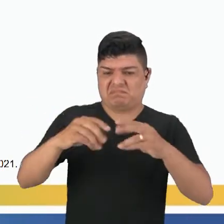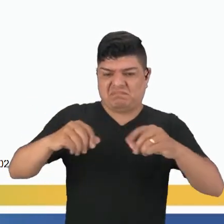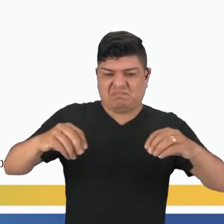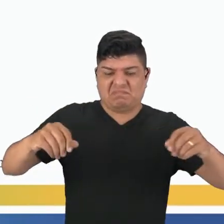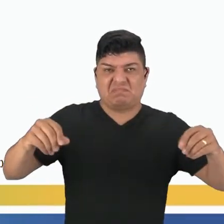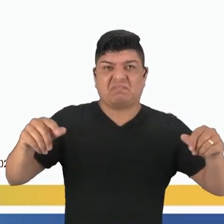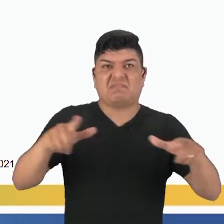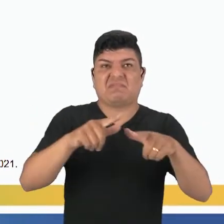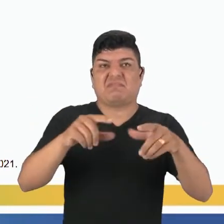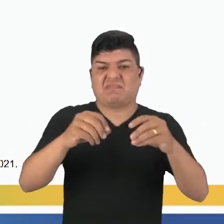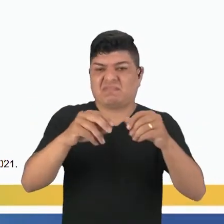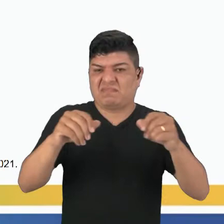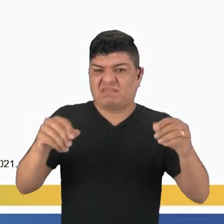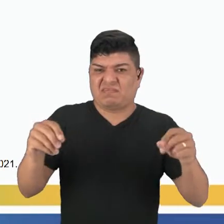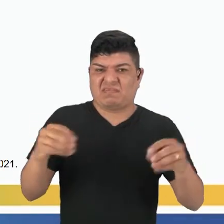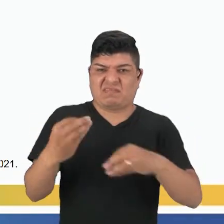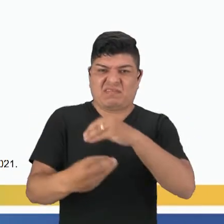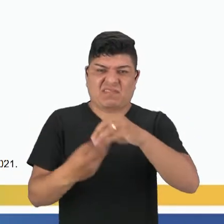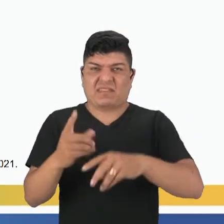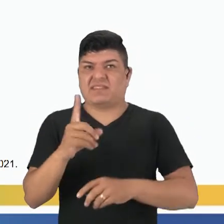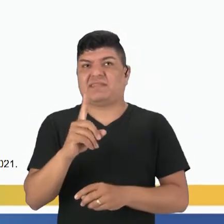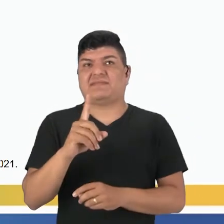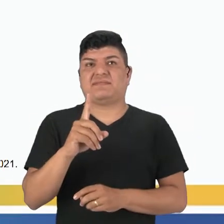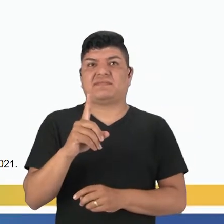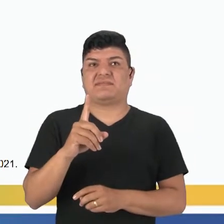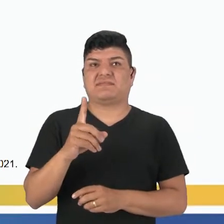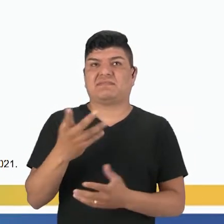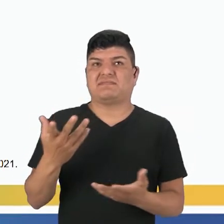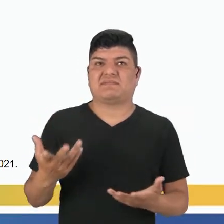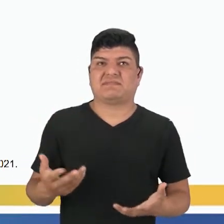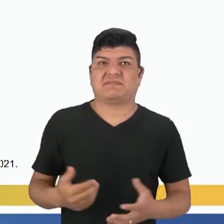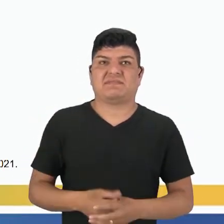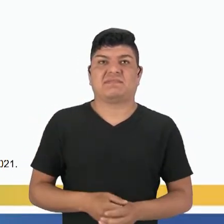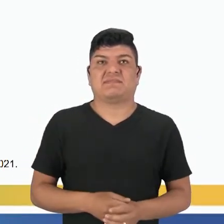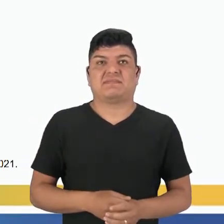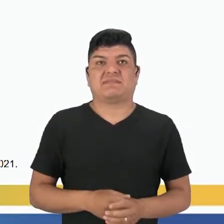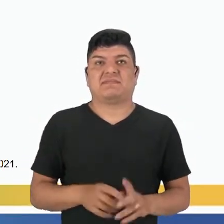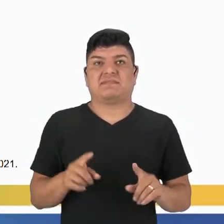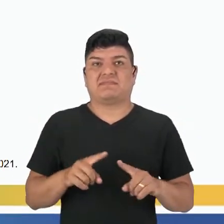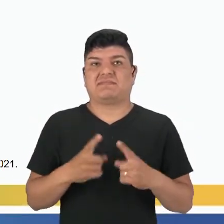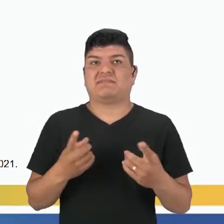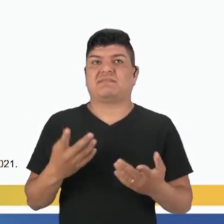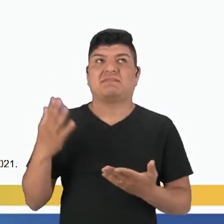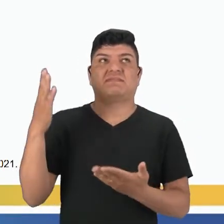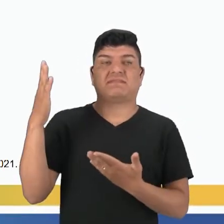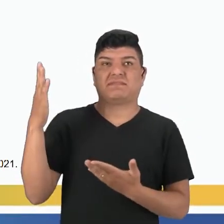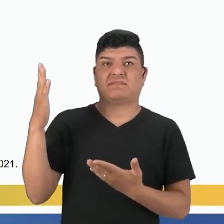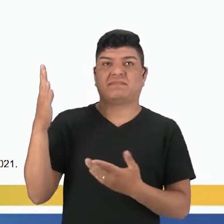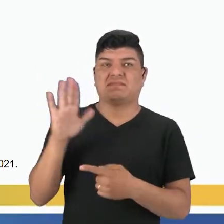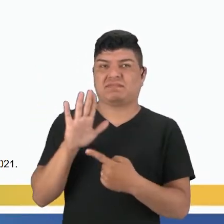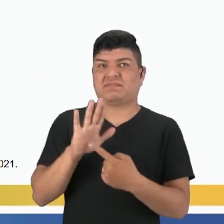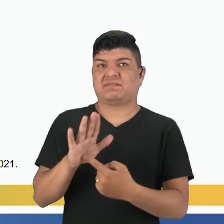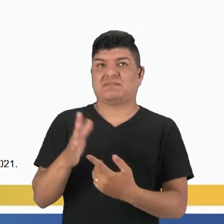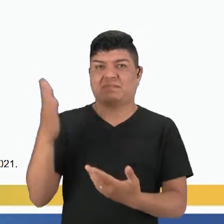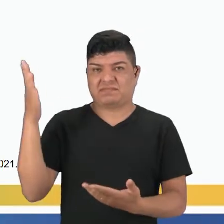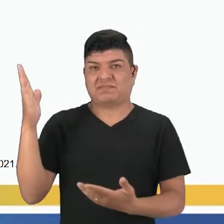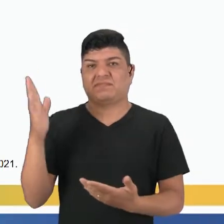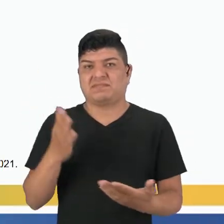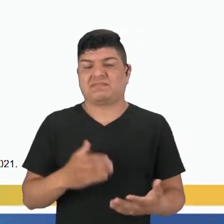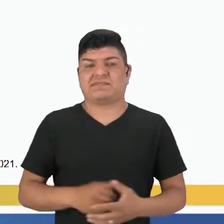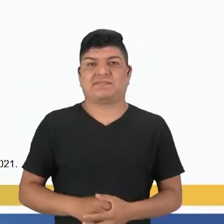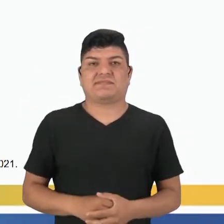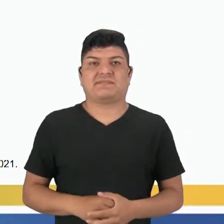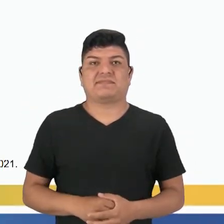que é mais denso. Eca! Agora é sacanagem o Iberê me mandar aqui pegar esse negócio,